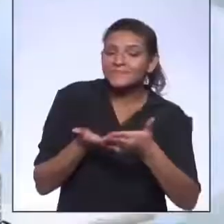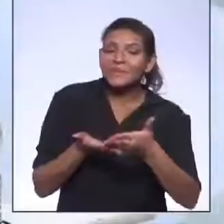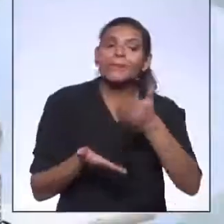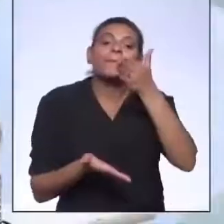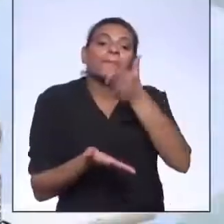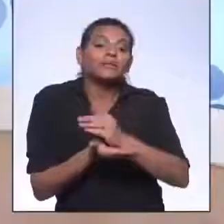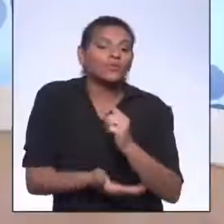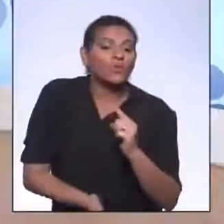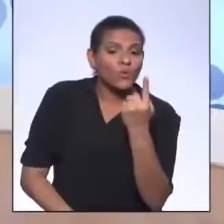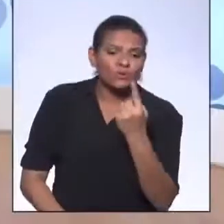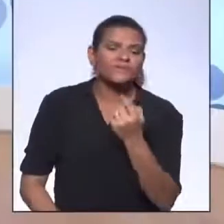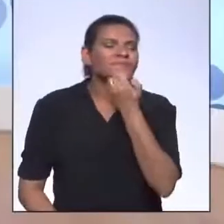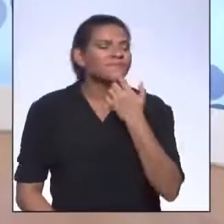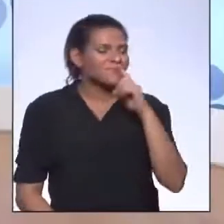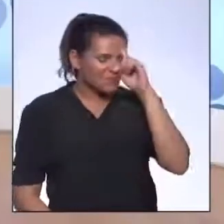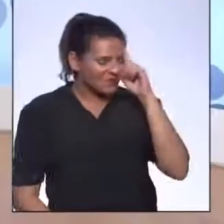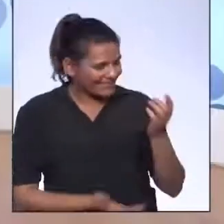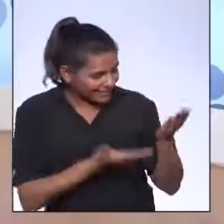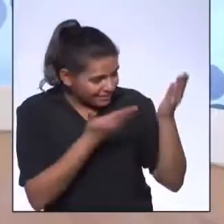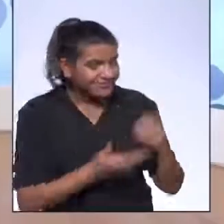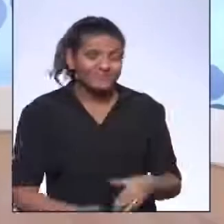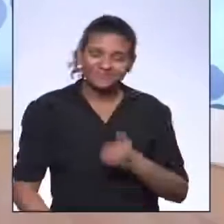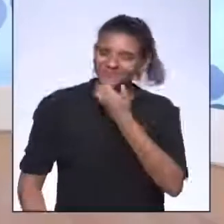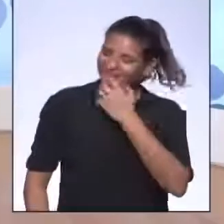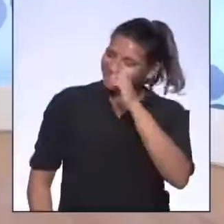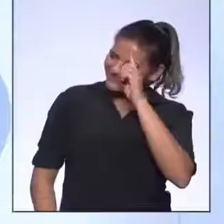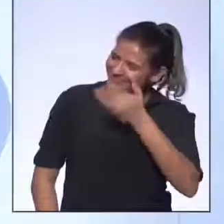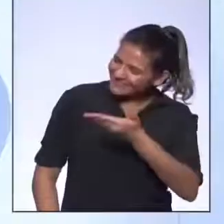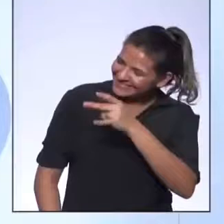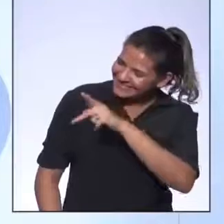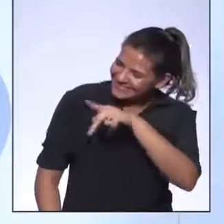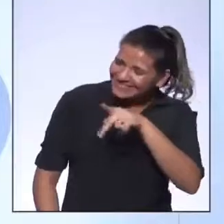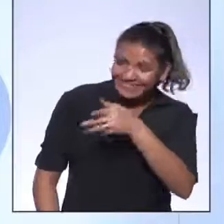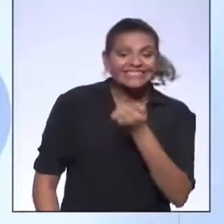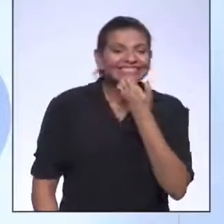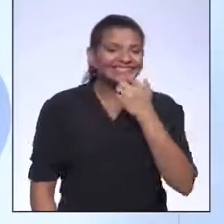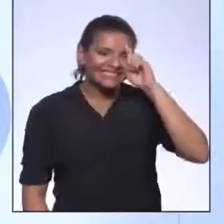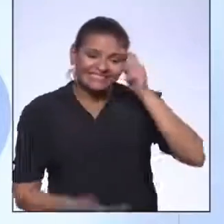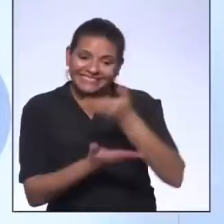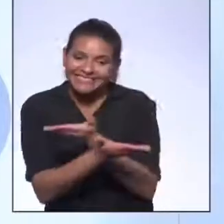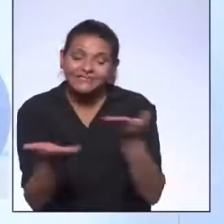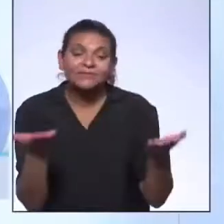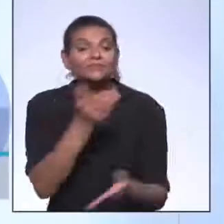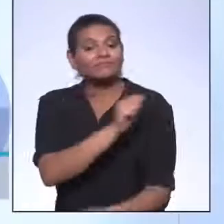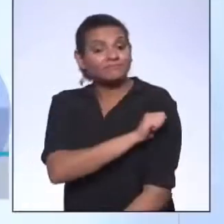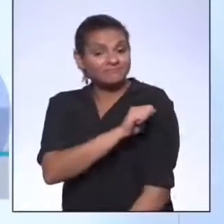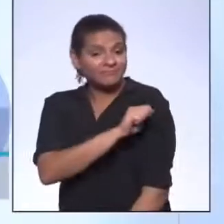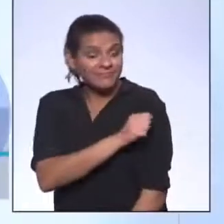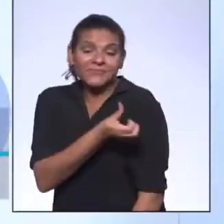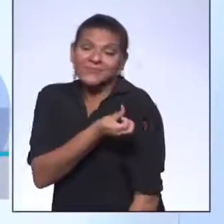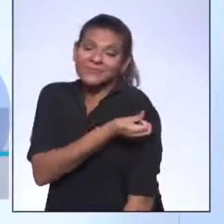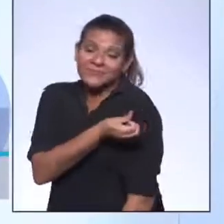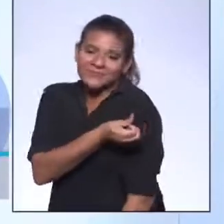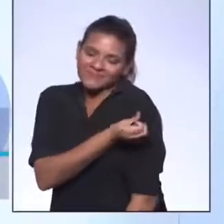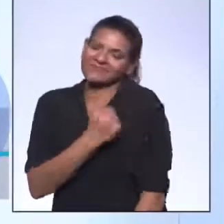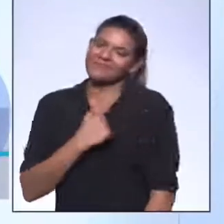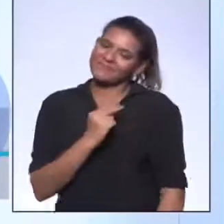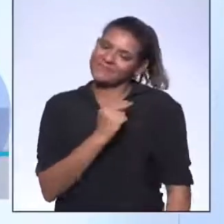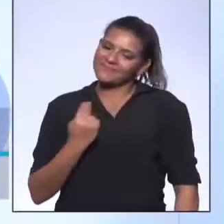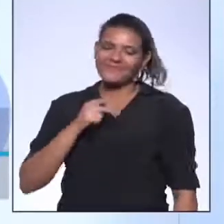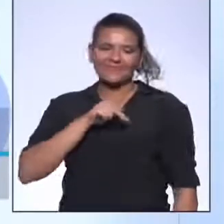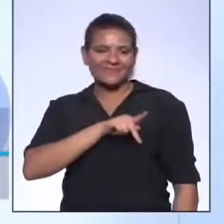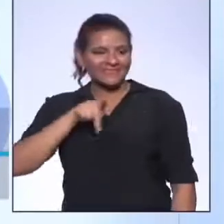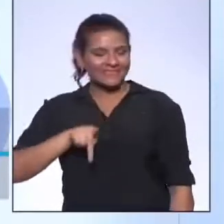dia. Bom dia, professor Carlos. Bom dia, estudantes do sexto ano do ensino fundamental. Eu sou a professora